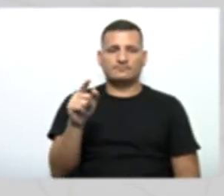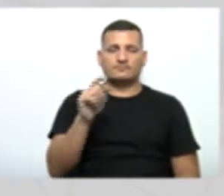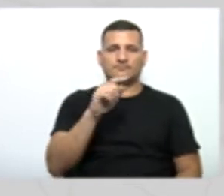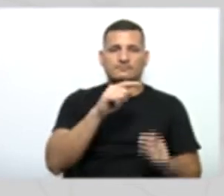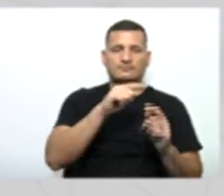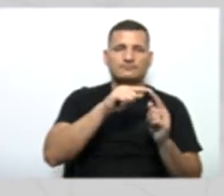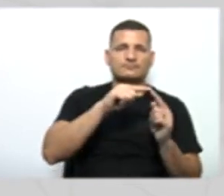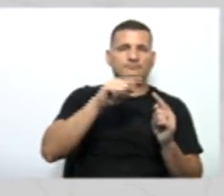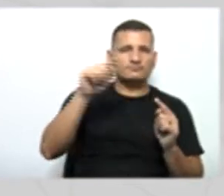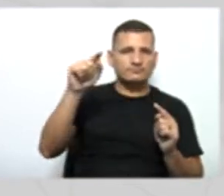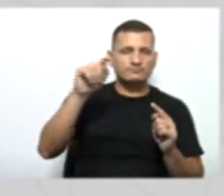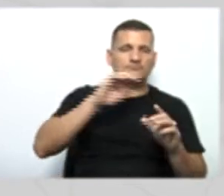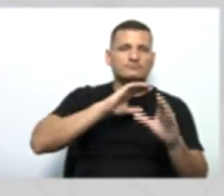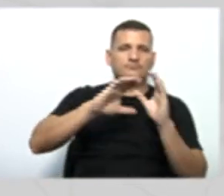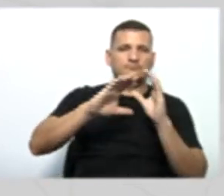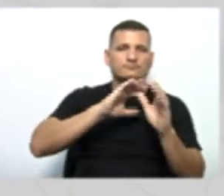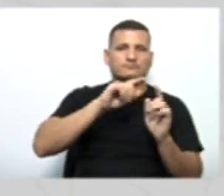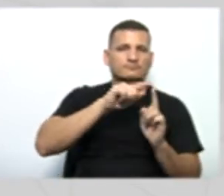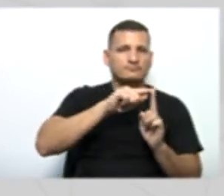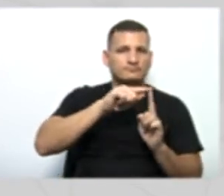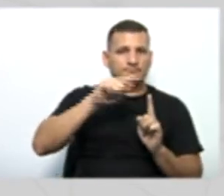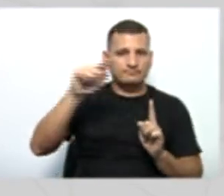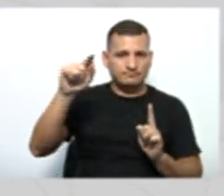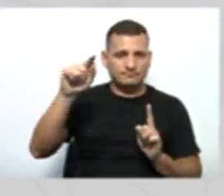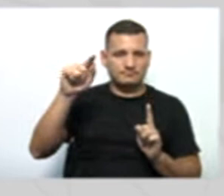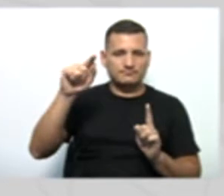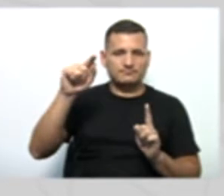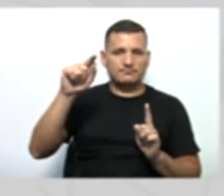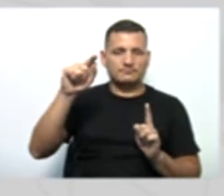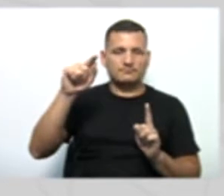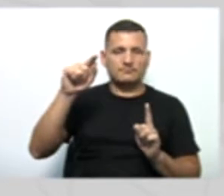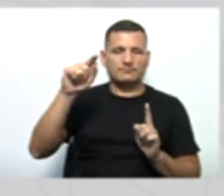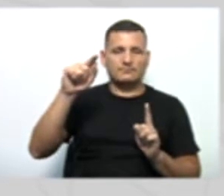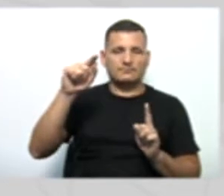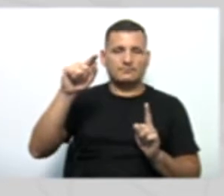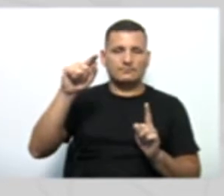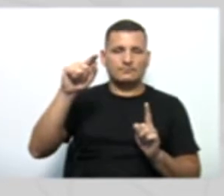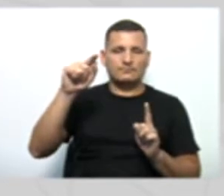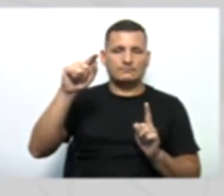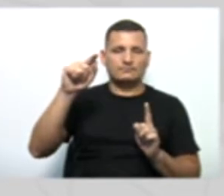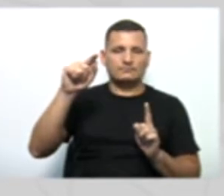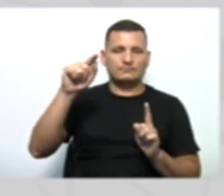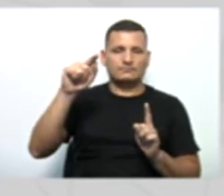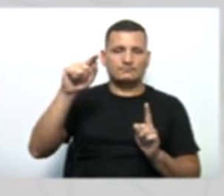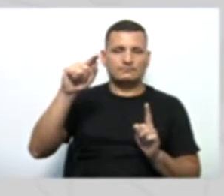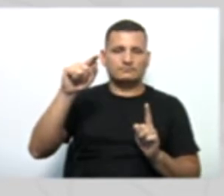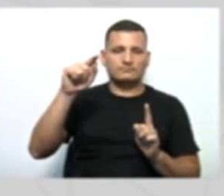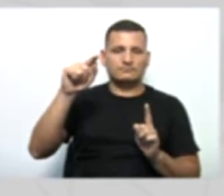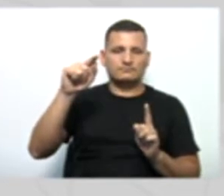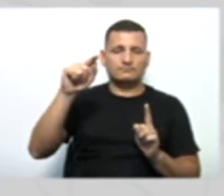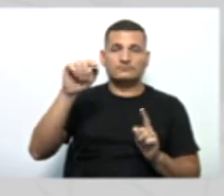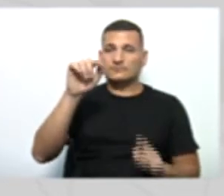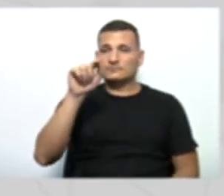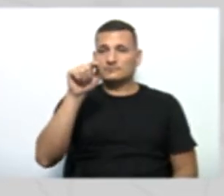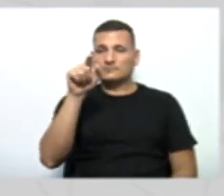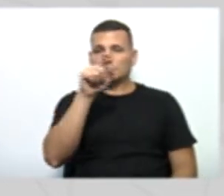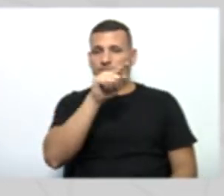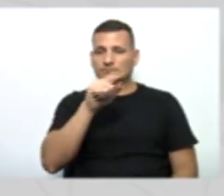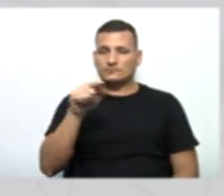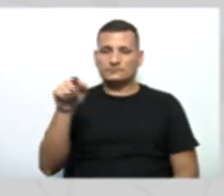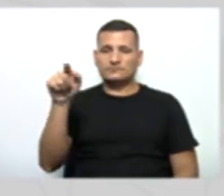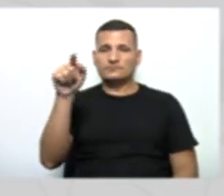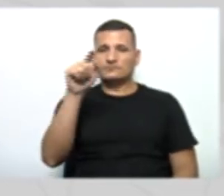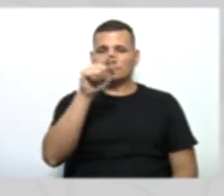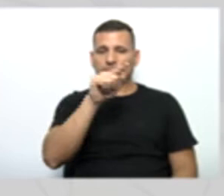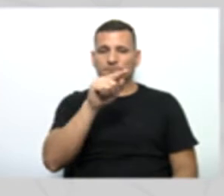comunicação aqui, ó, certo? Esse caso de uso, ó, vocês conseguem observar que aqui tem uma seta,